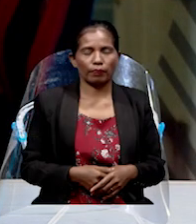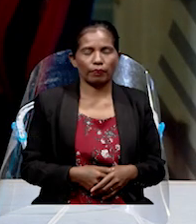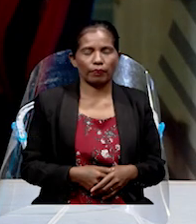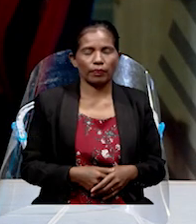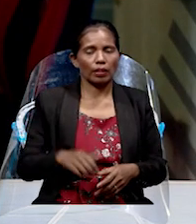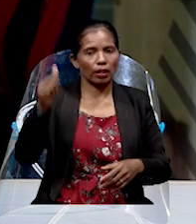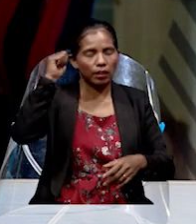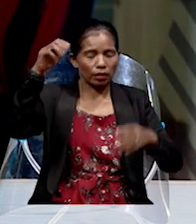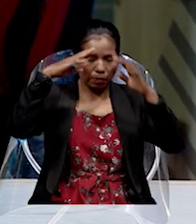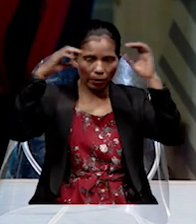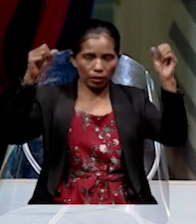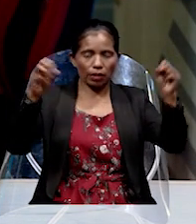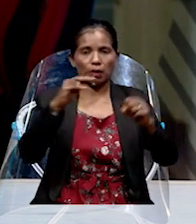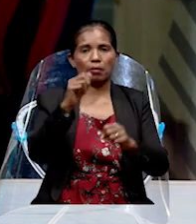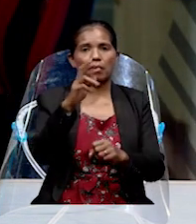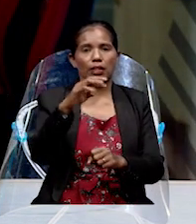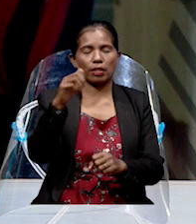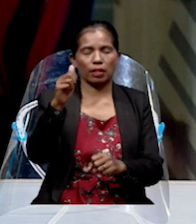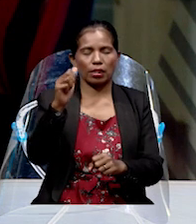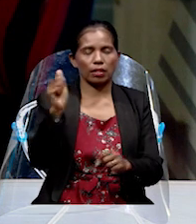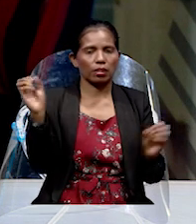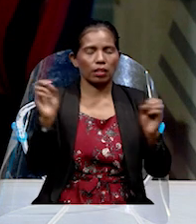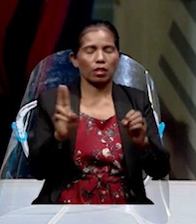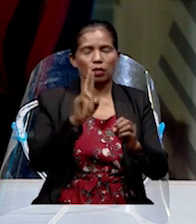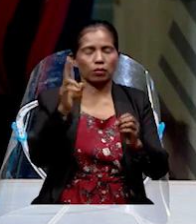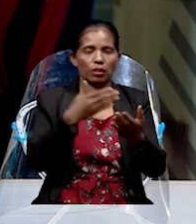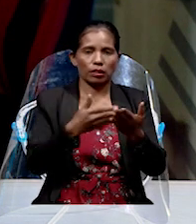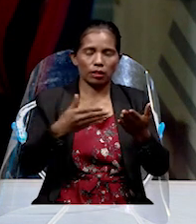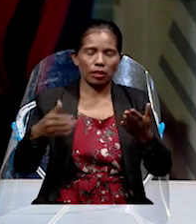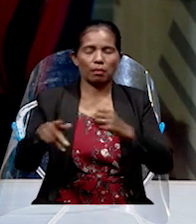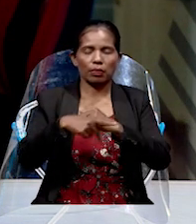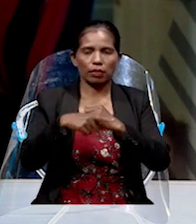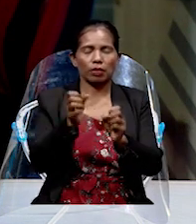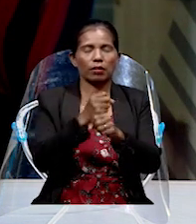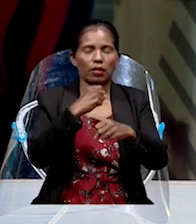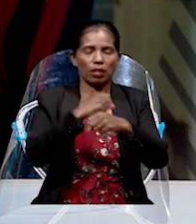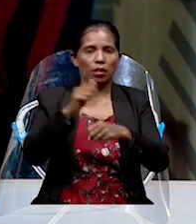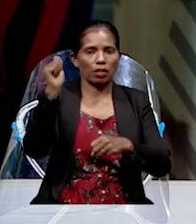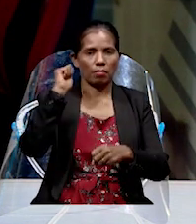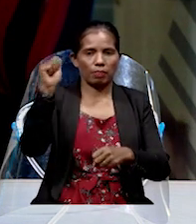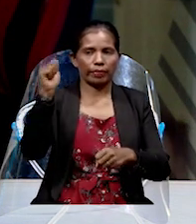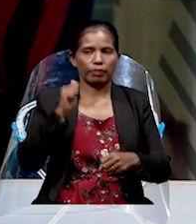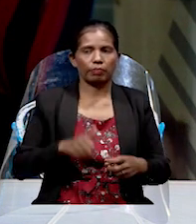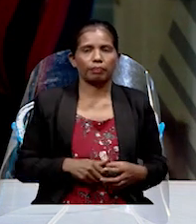Candidato presidente da República, Mariano Sinami Sabino, Sela utiliza atributo Partido União, Rudy Halo Campanha.